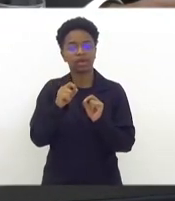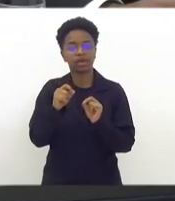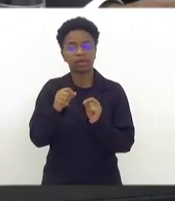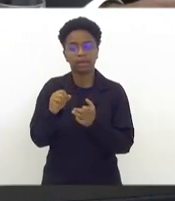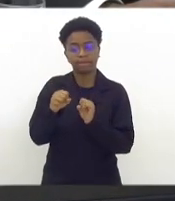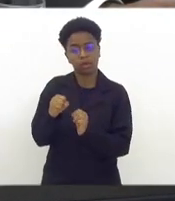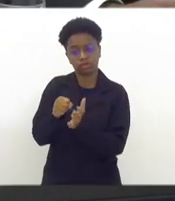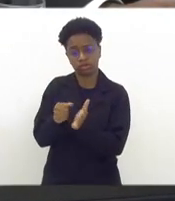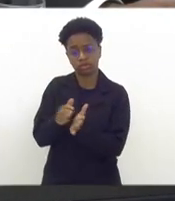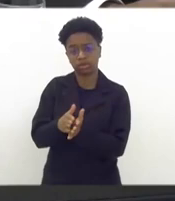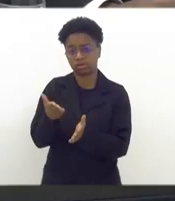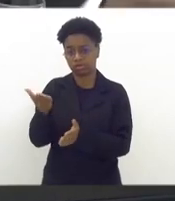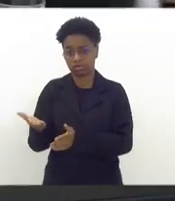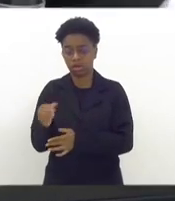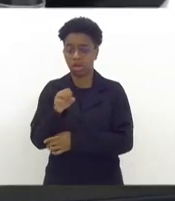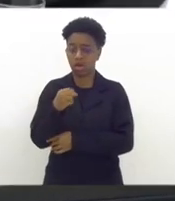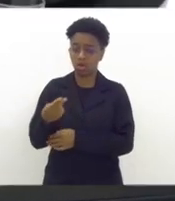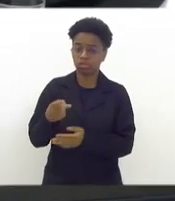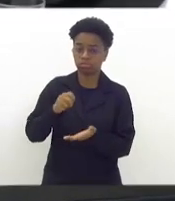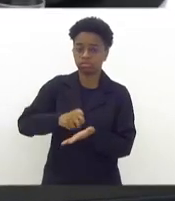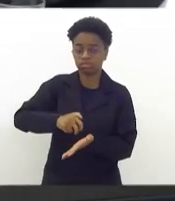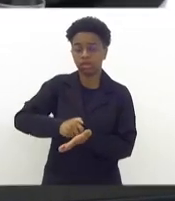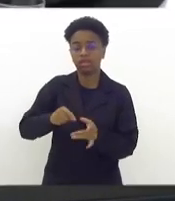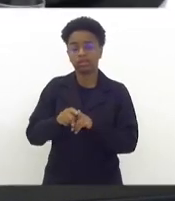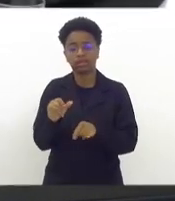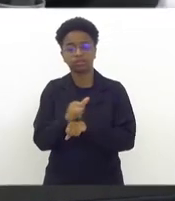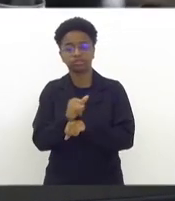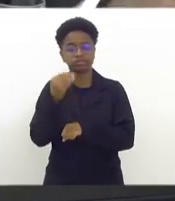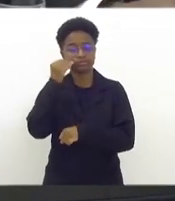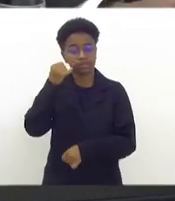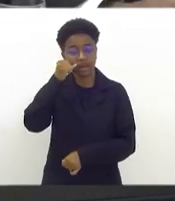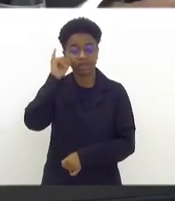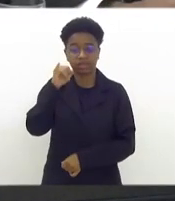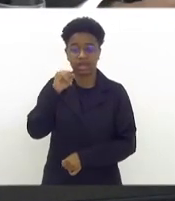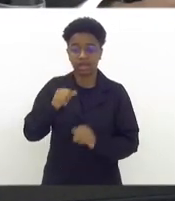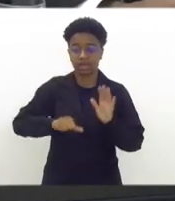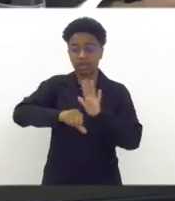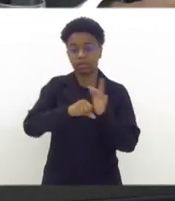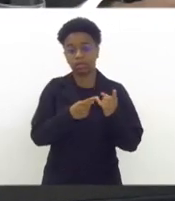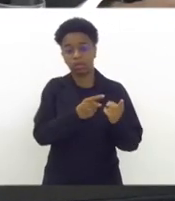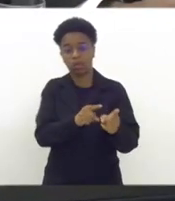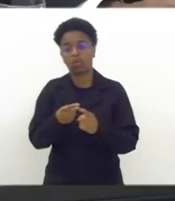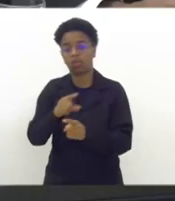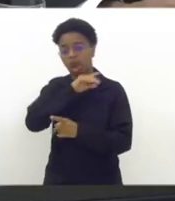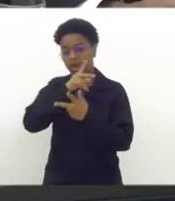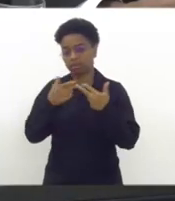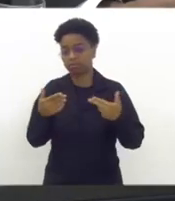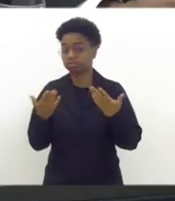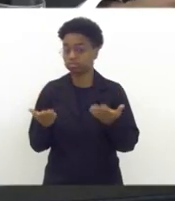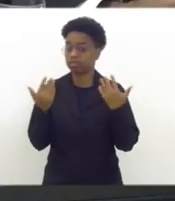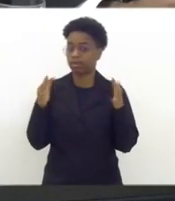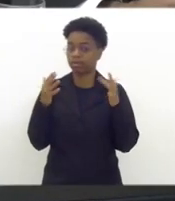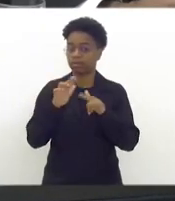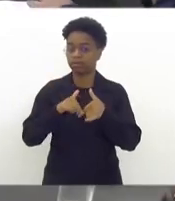caso, e também mais mecanismos de prevenção no caso de crimes contra animais. Então, eu parabenizo o